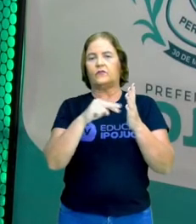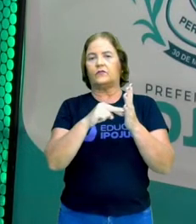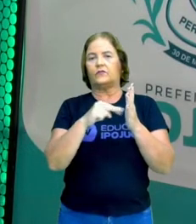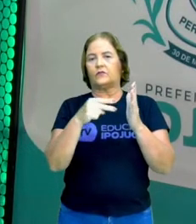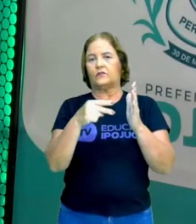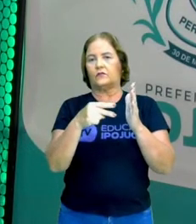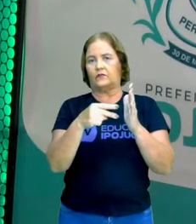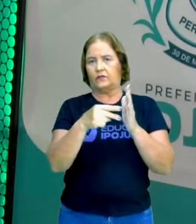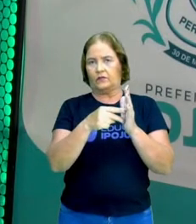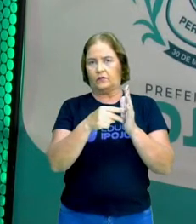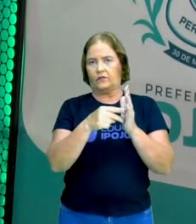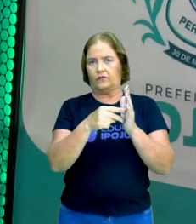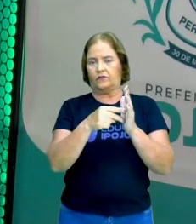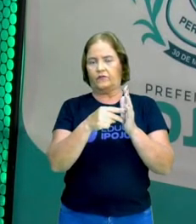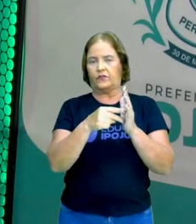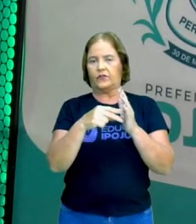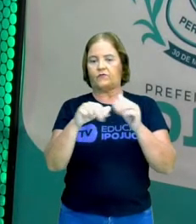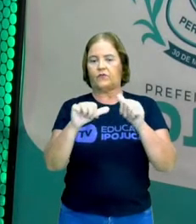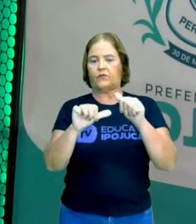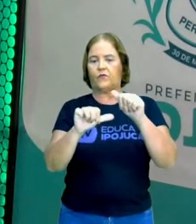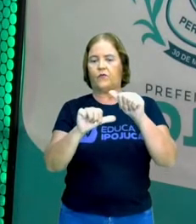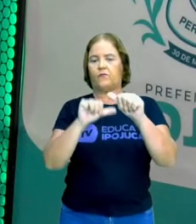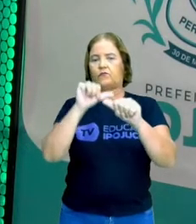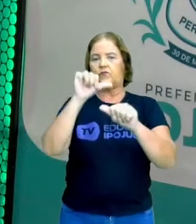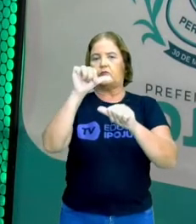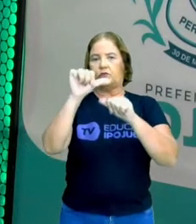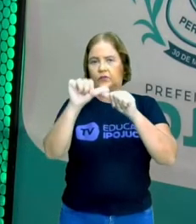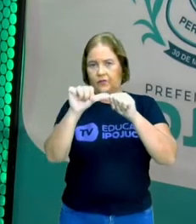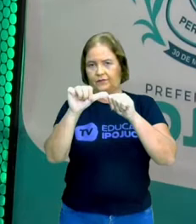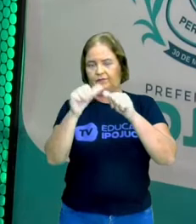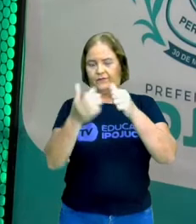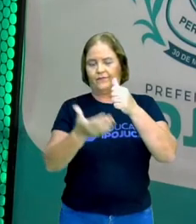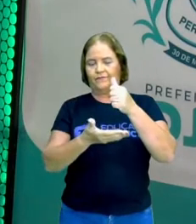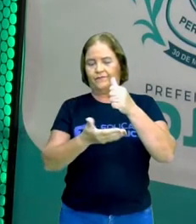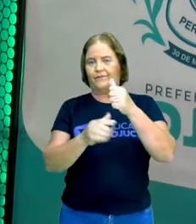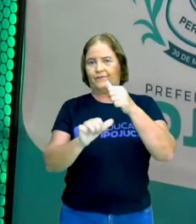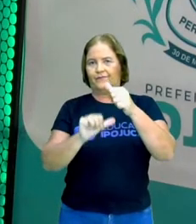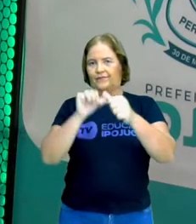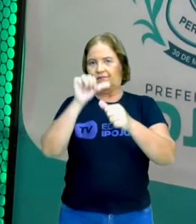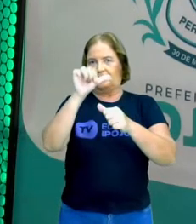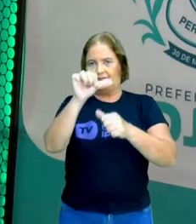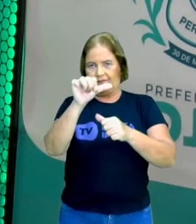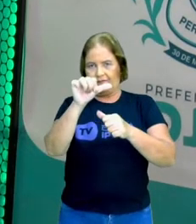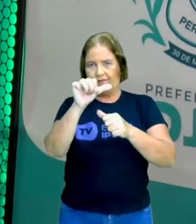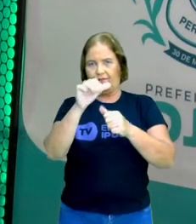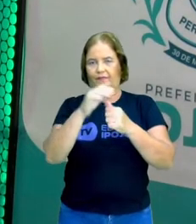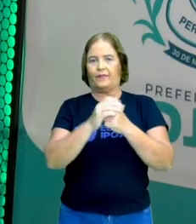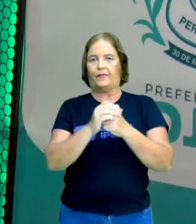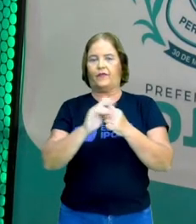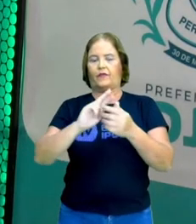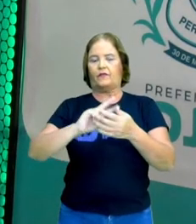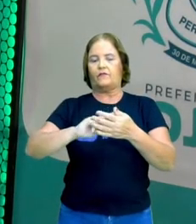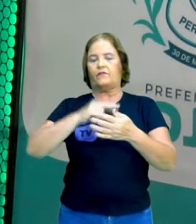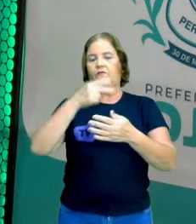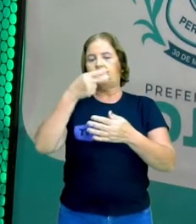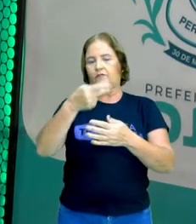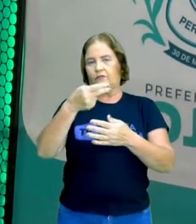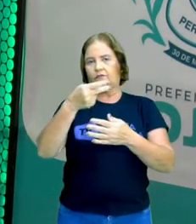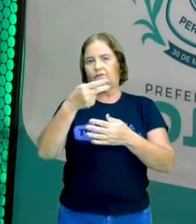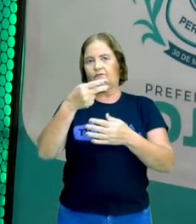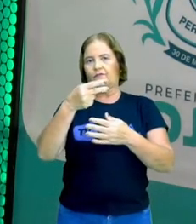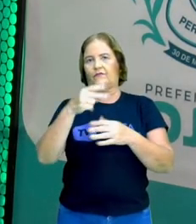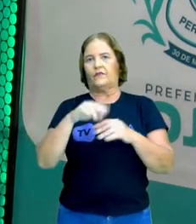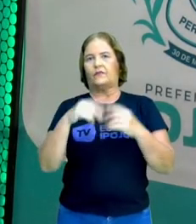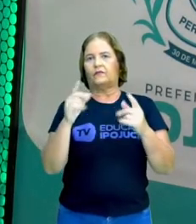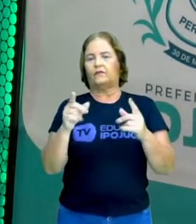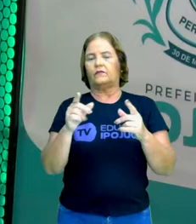significa que vamos inverter a base. É o inverso da base. Lembrando que